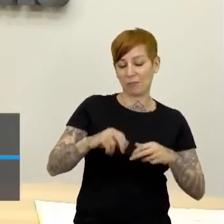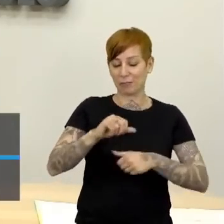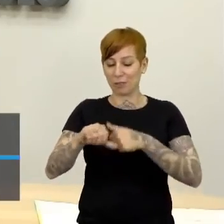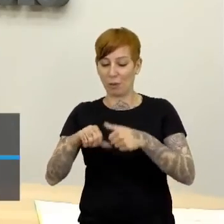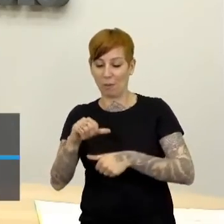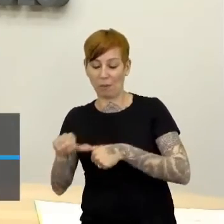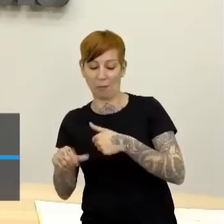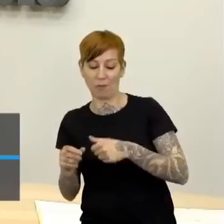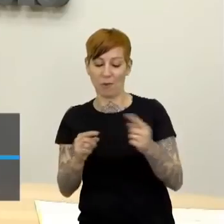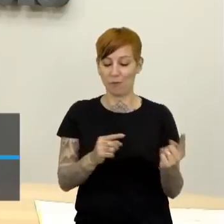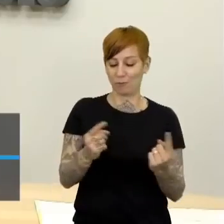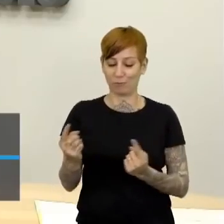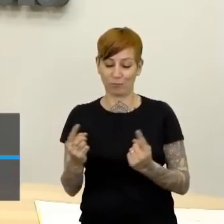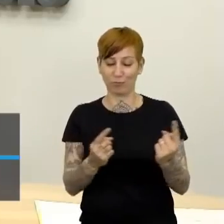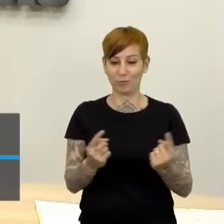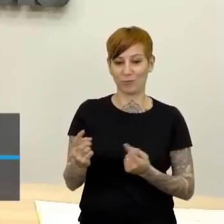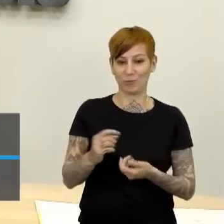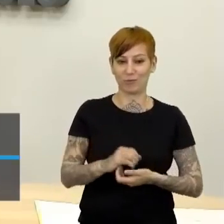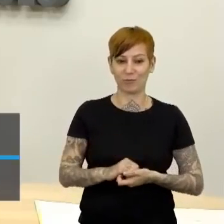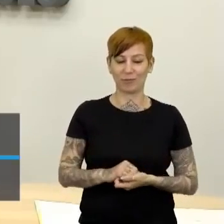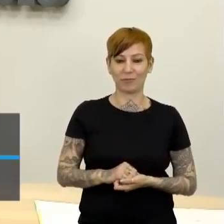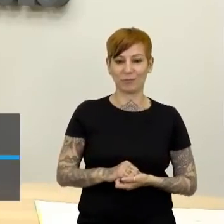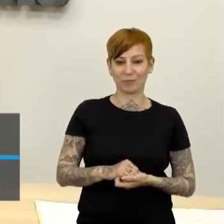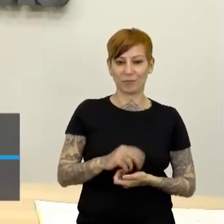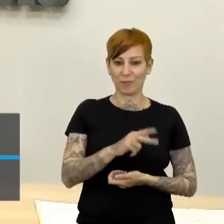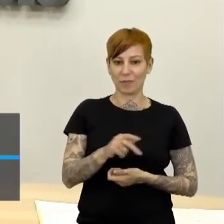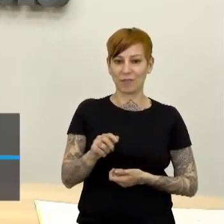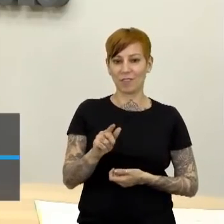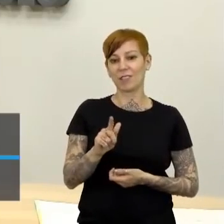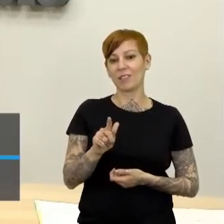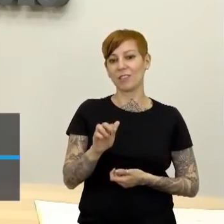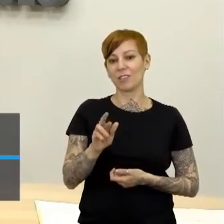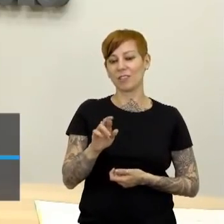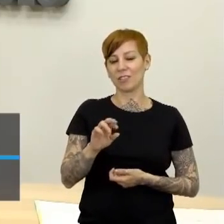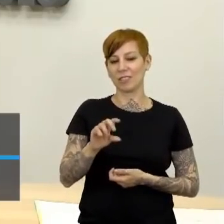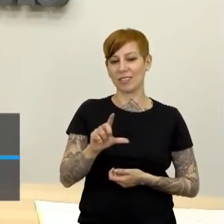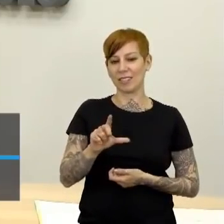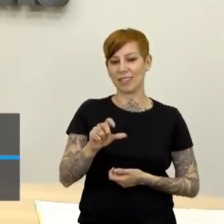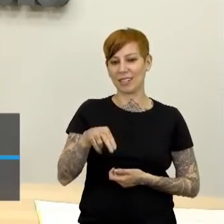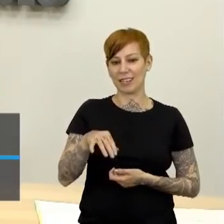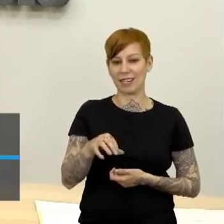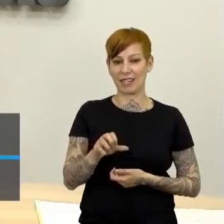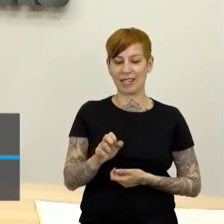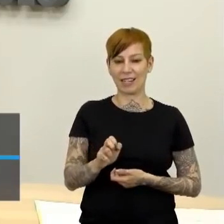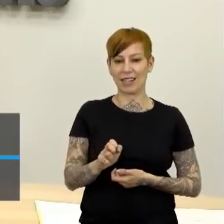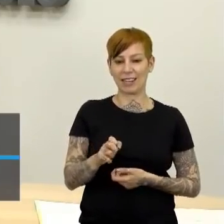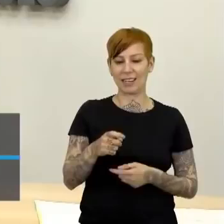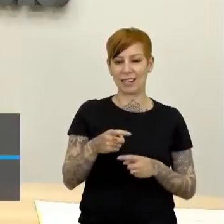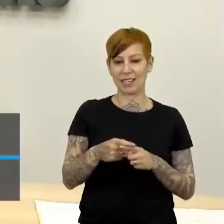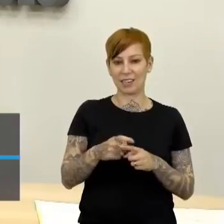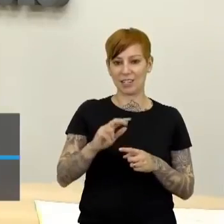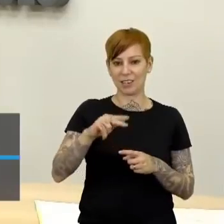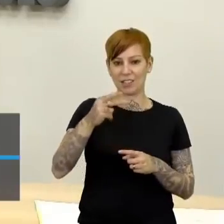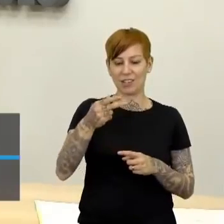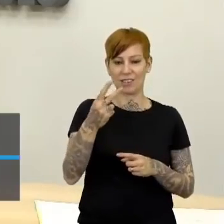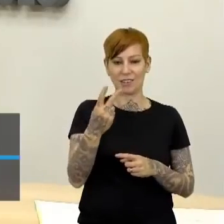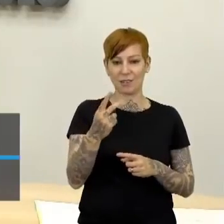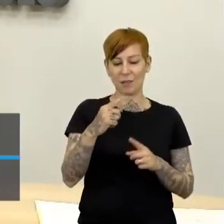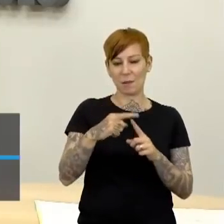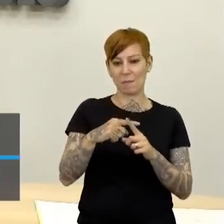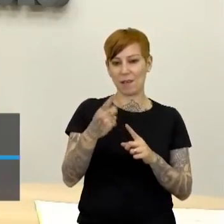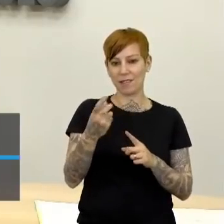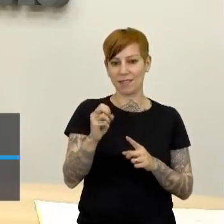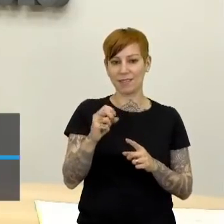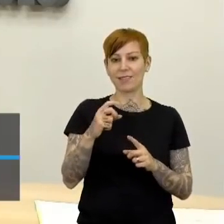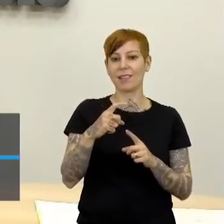mais 6 Ok E aí temos o professor girlaine aqui também participando com o seu pessoal x ao quadrado + 10x mais